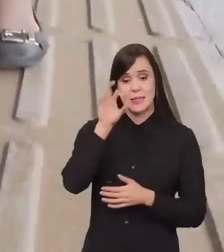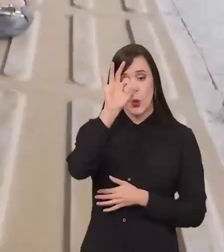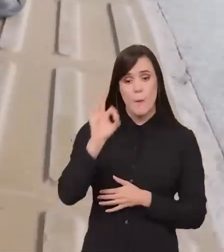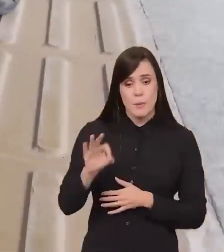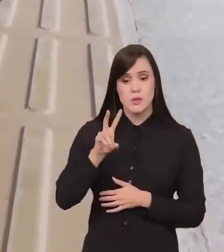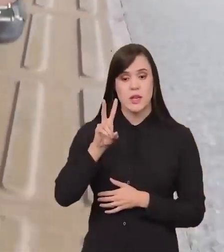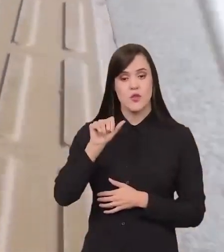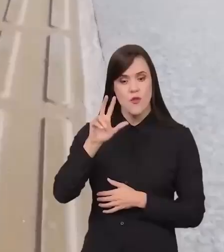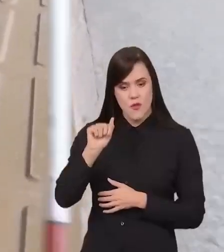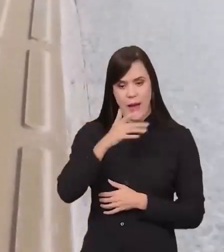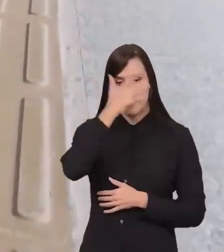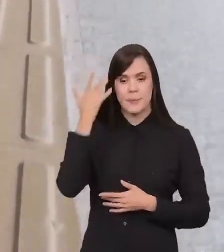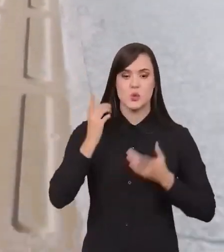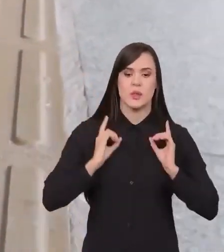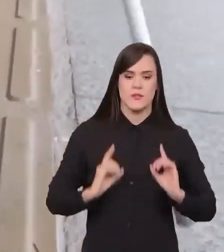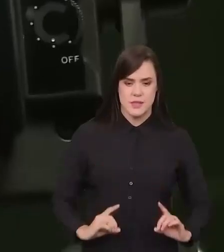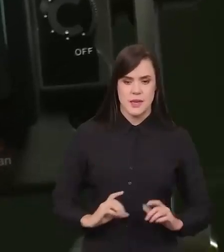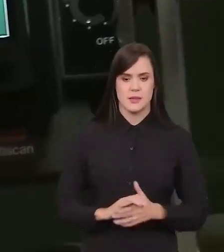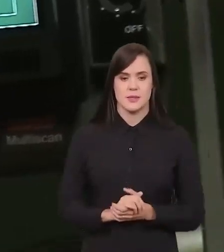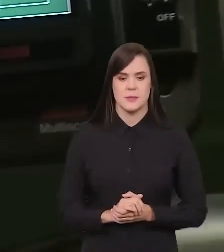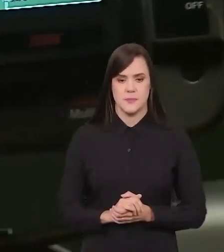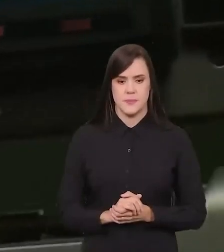vagas a pessoas com deficiência.